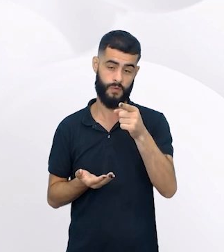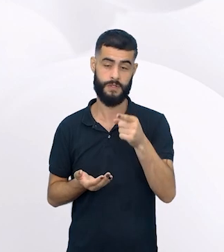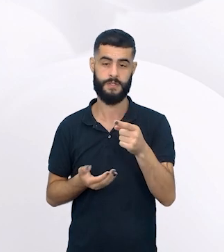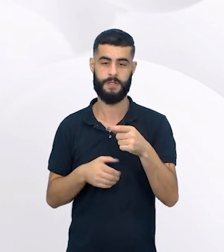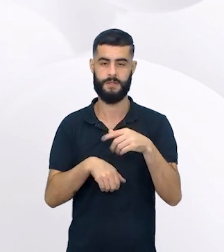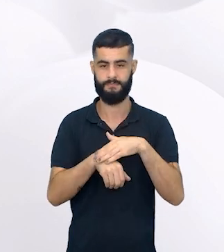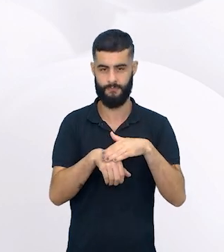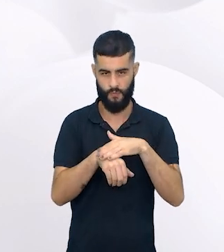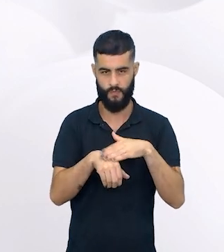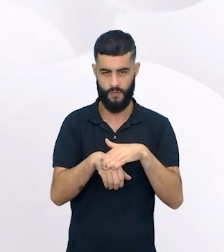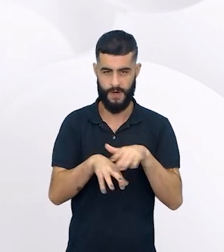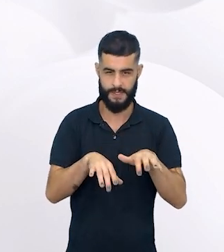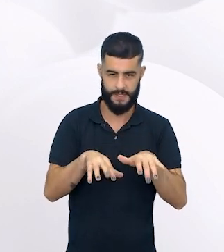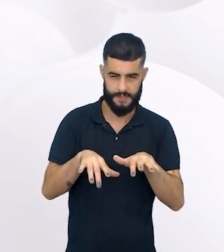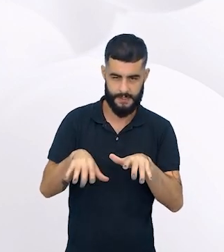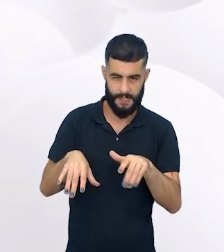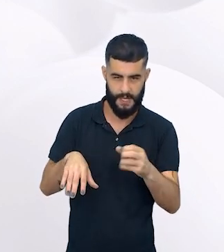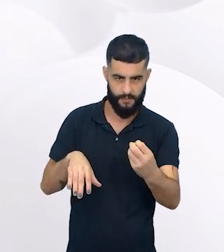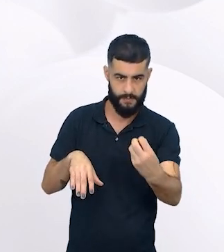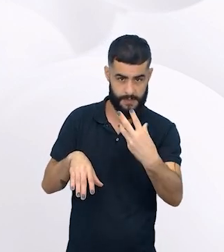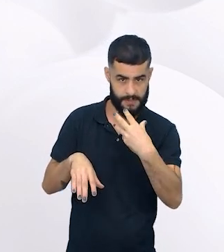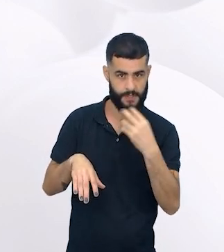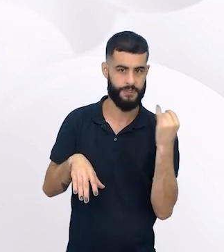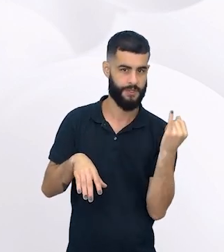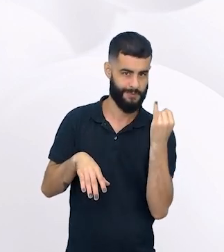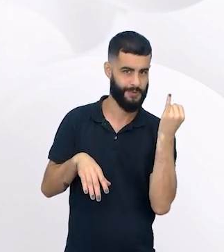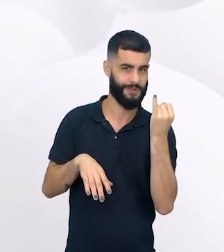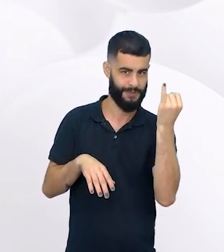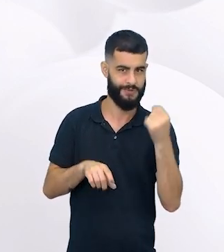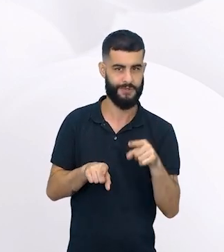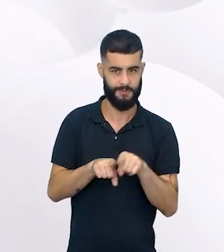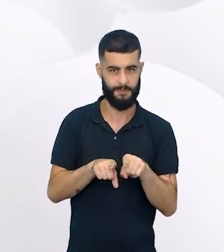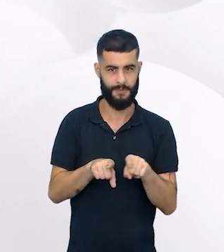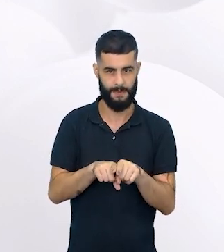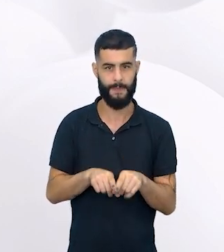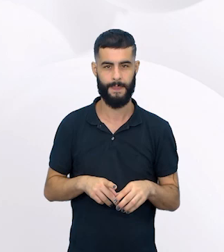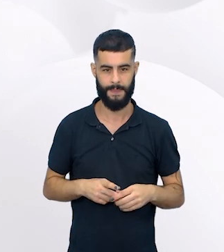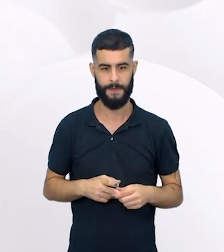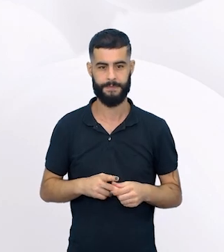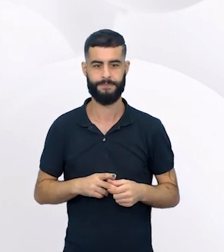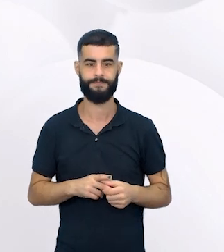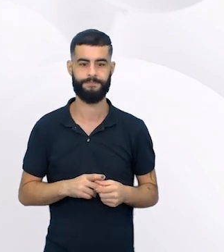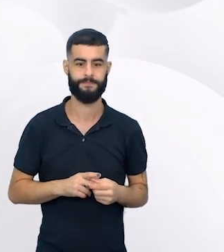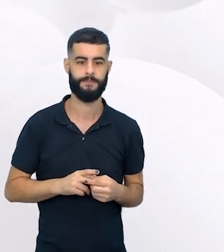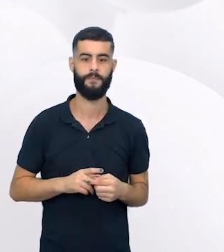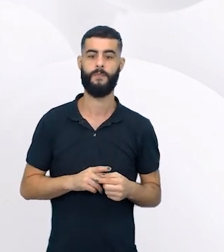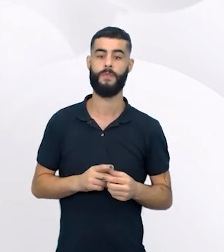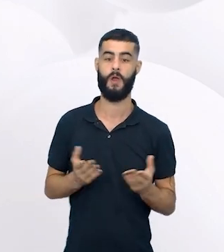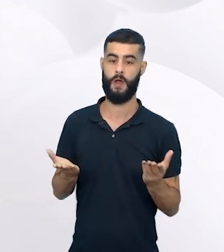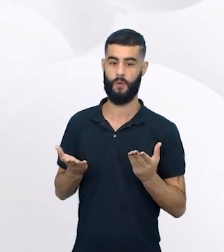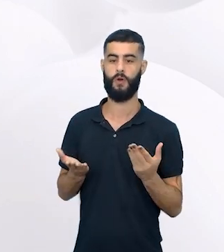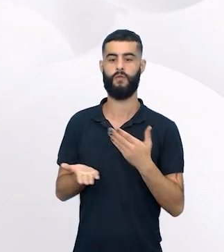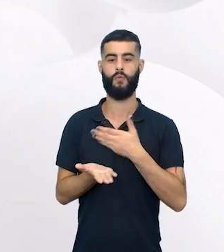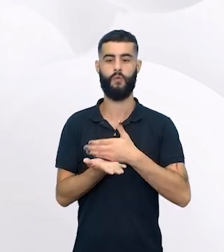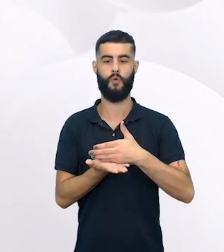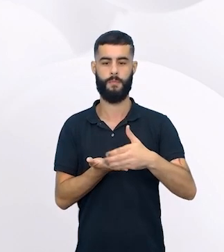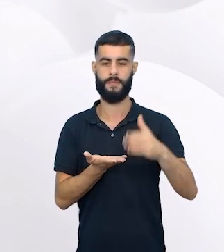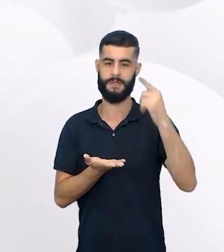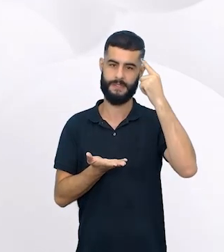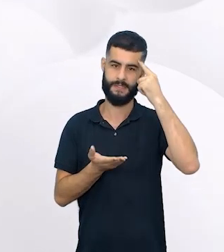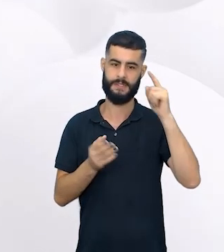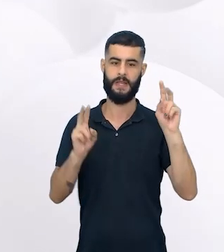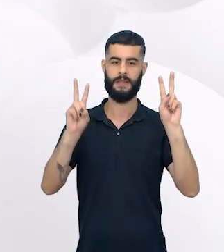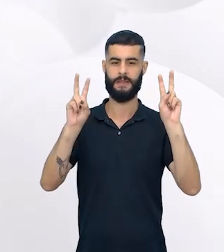fundamental. Bem, então agora nós vamos, professora Kimi, para... A sensibilização, né, Ademir? Muito bem. Então, essa